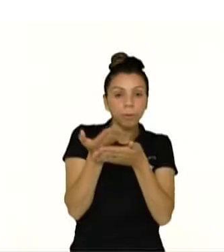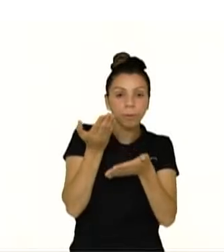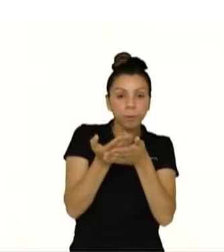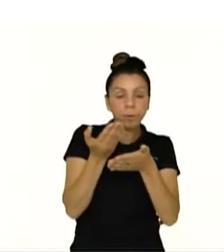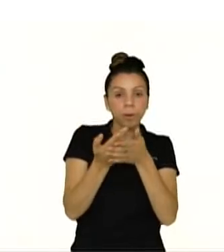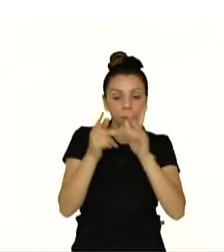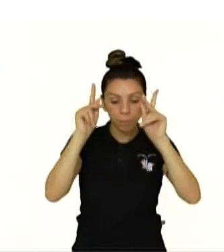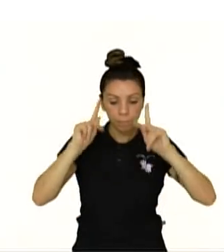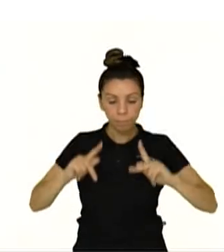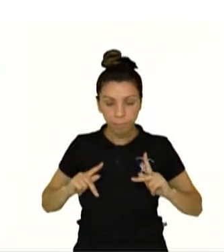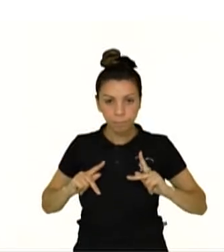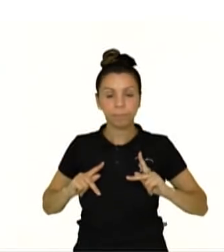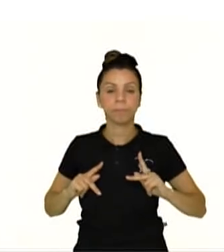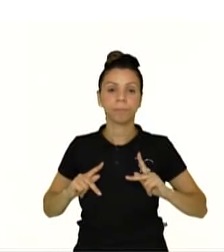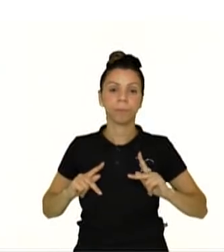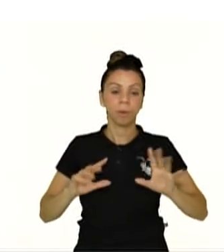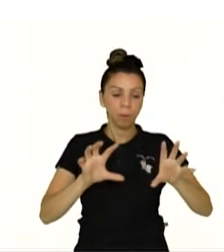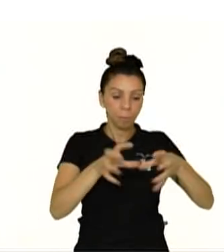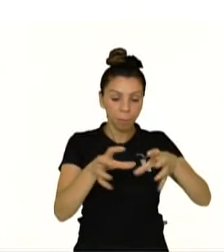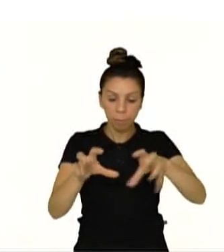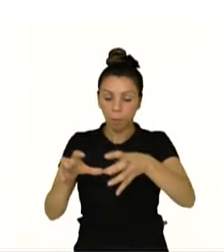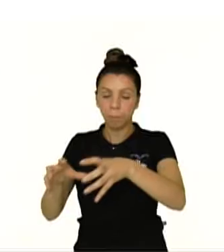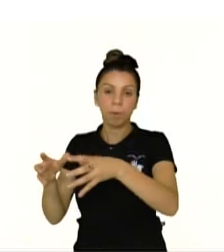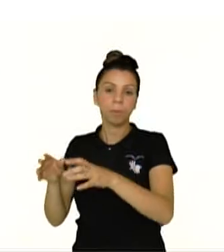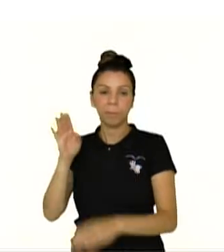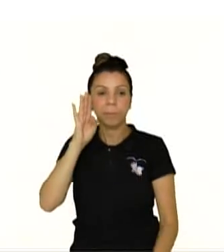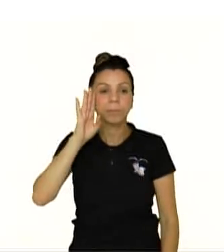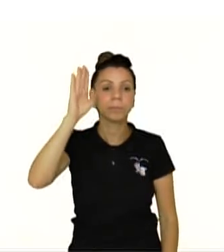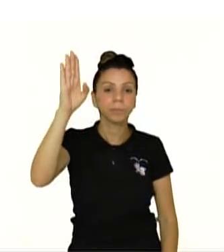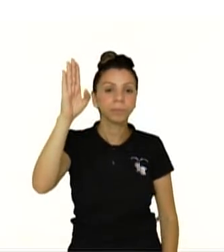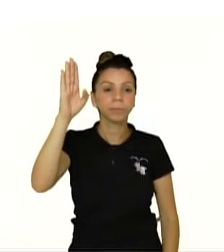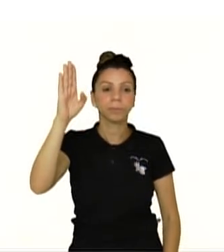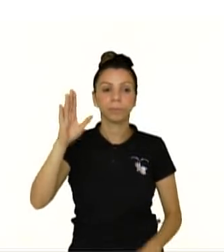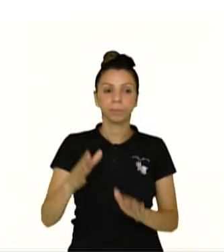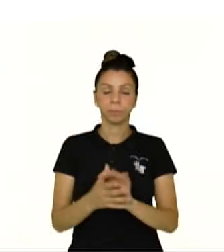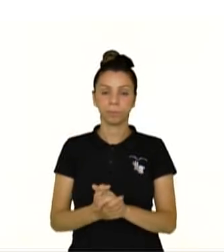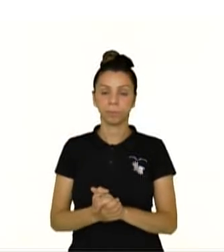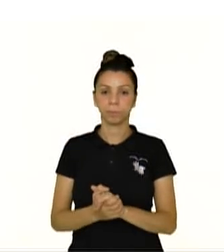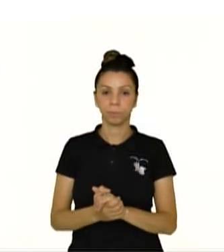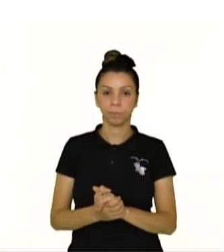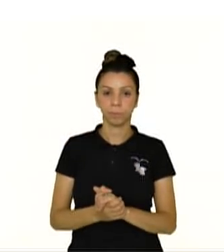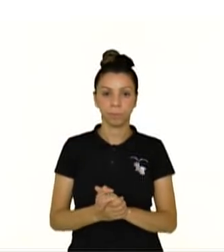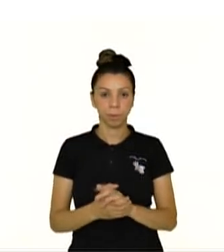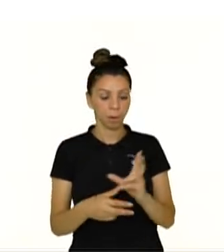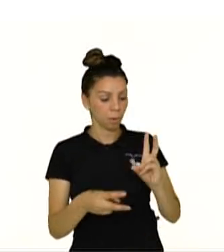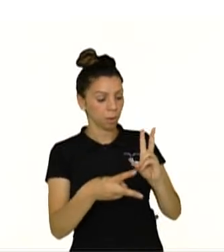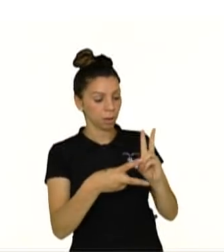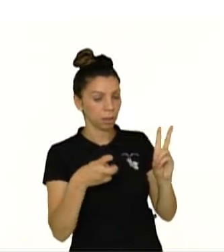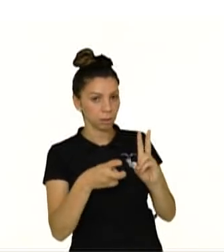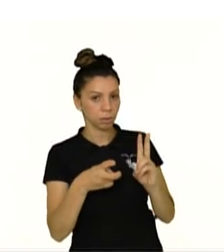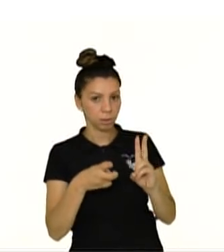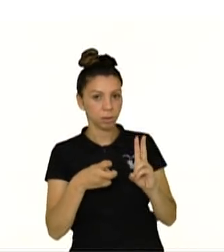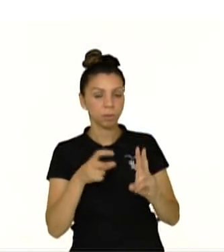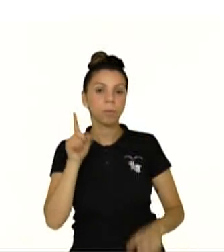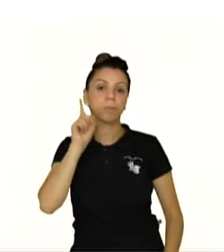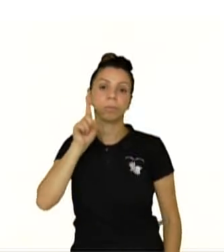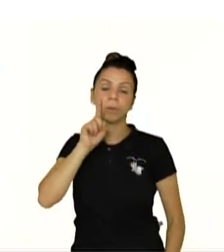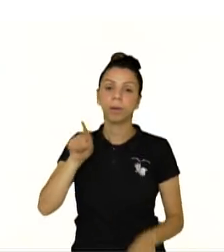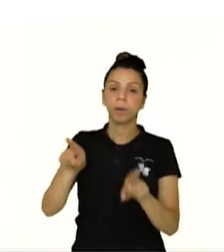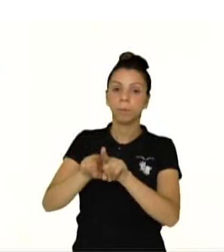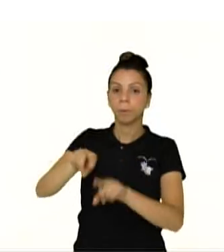seres humanos, de diversos povos, principalmente dos indígenas americanos e dos